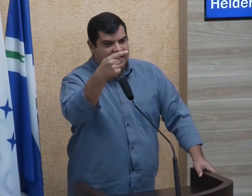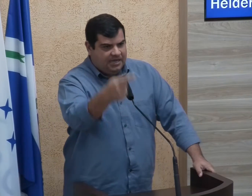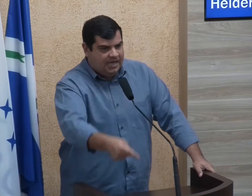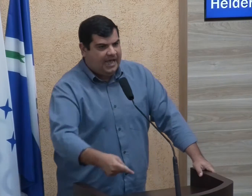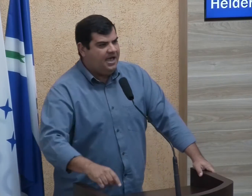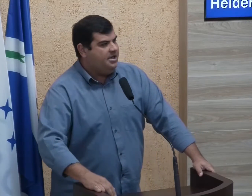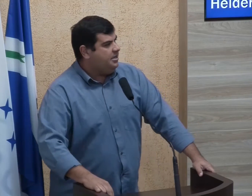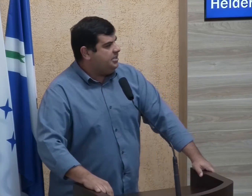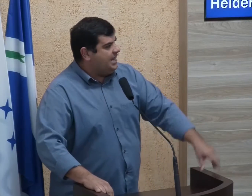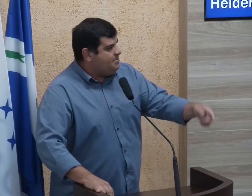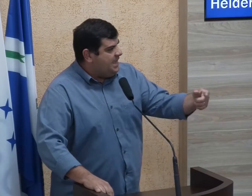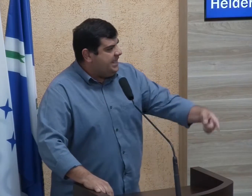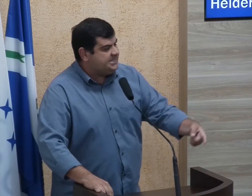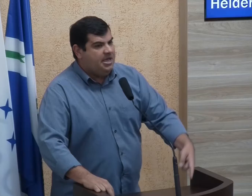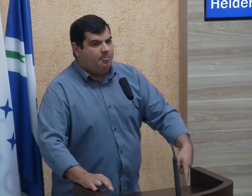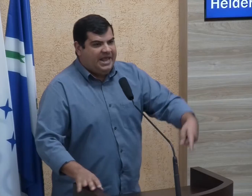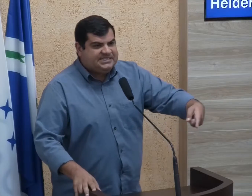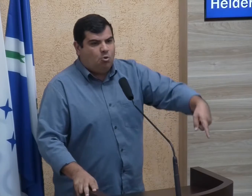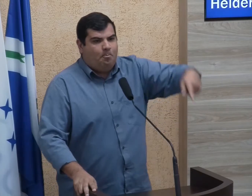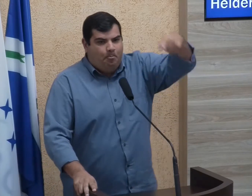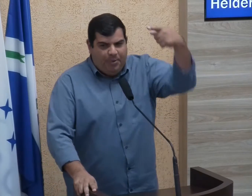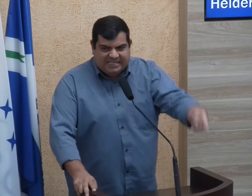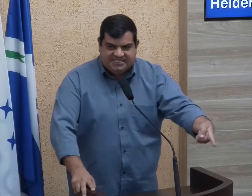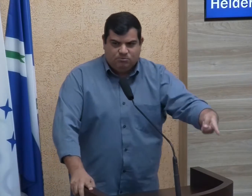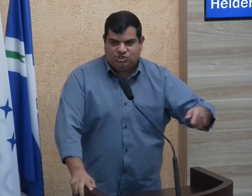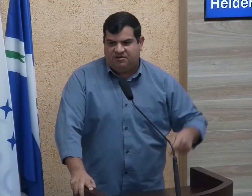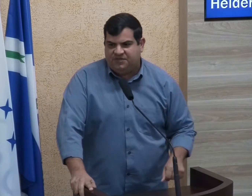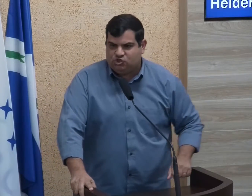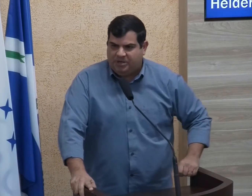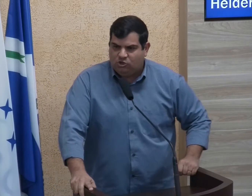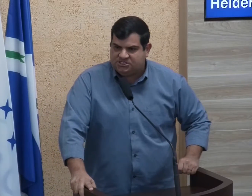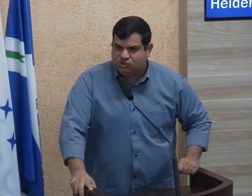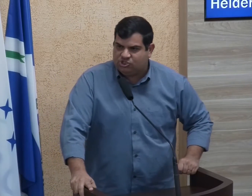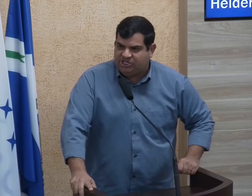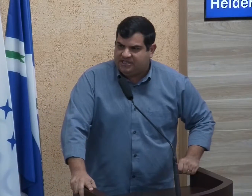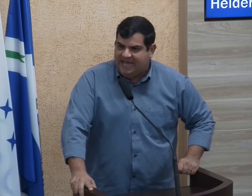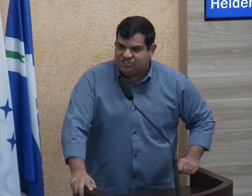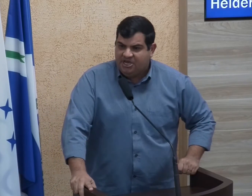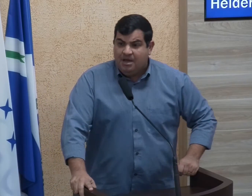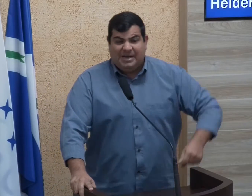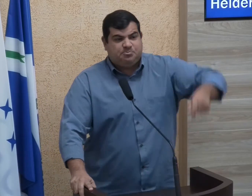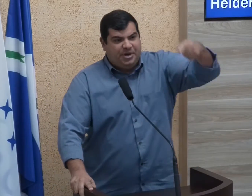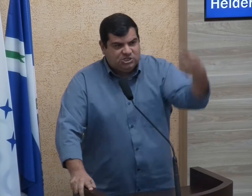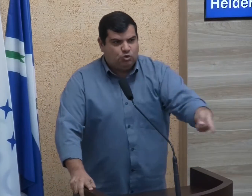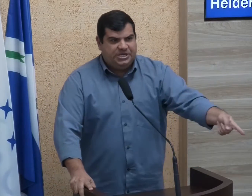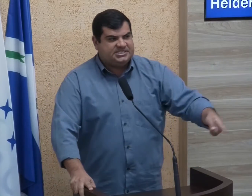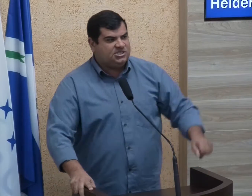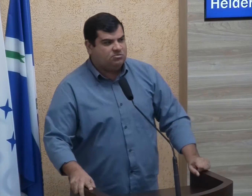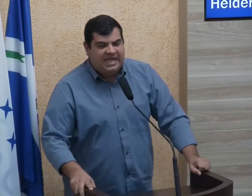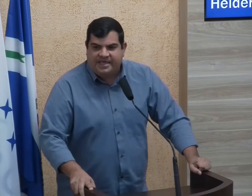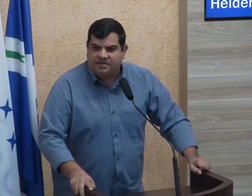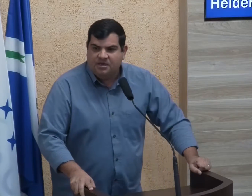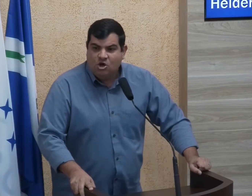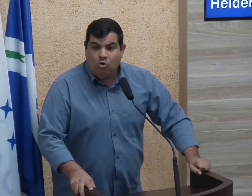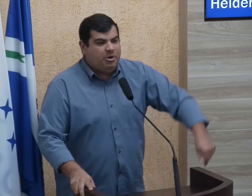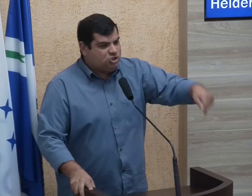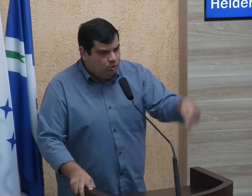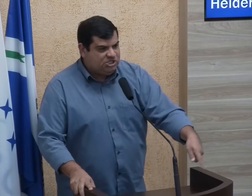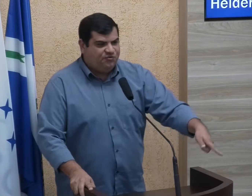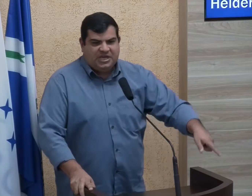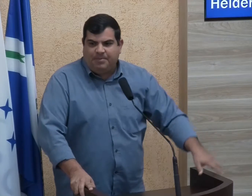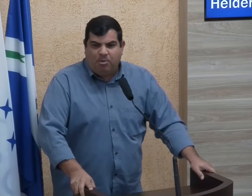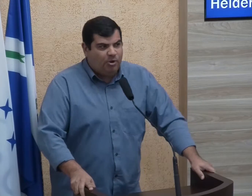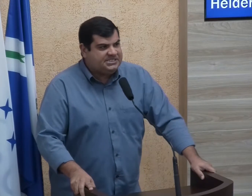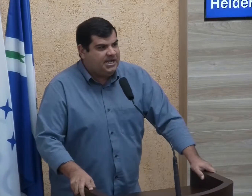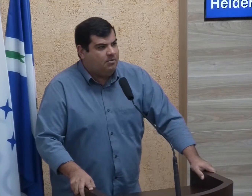da BRK e da Limeirense, prestam péssimo serviço para a nossa sociedade, mas prejuízo eles não têm. O